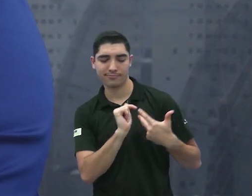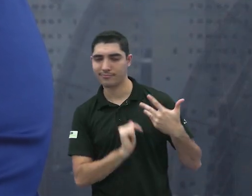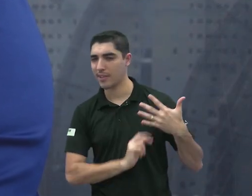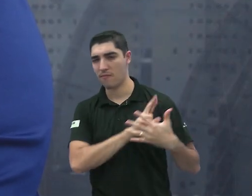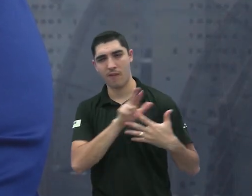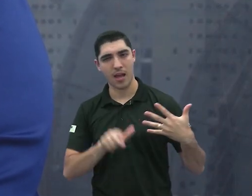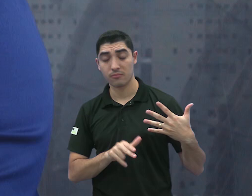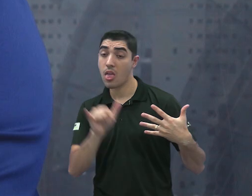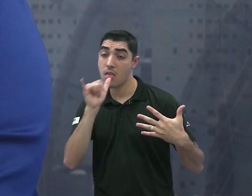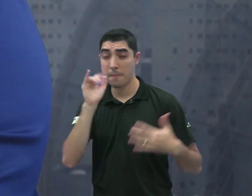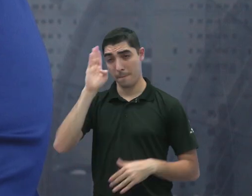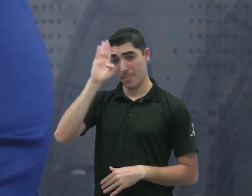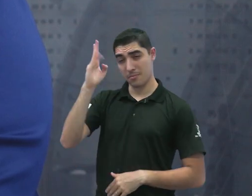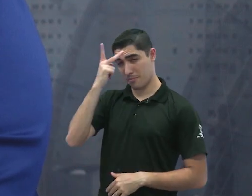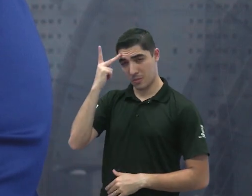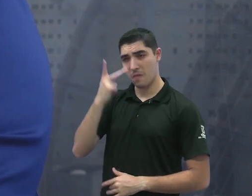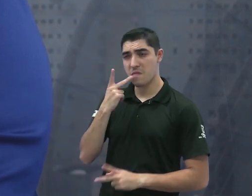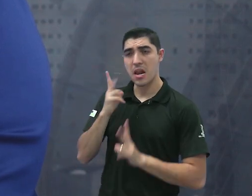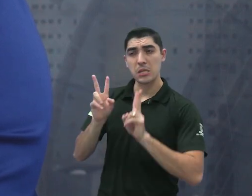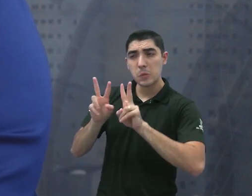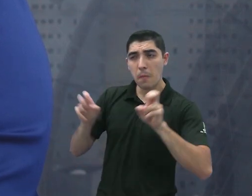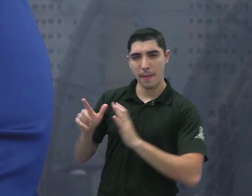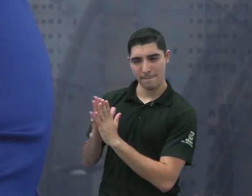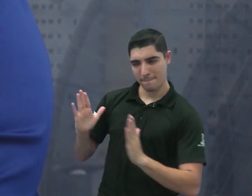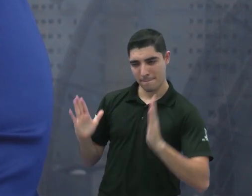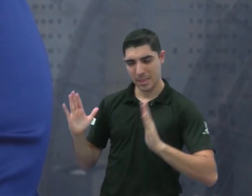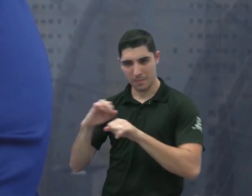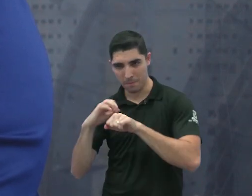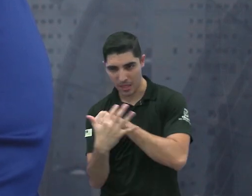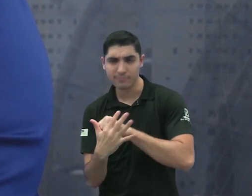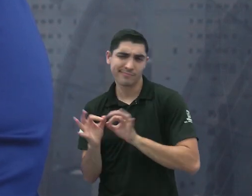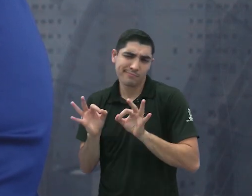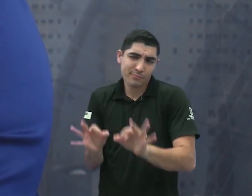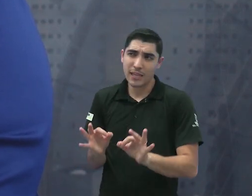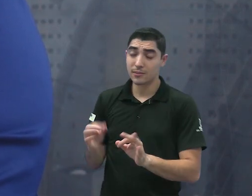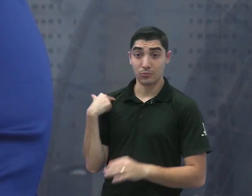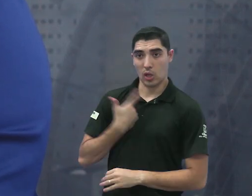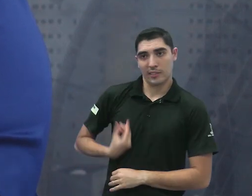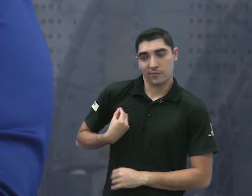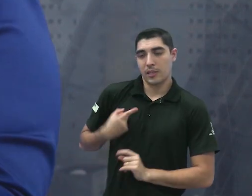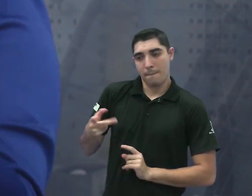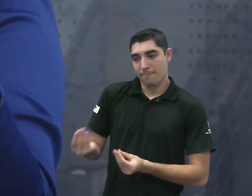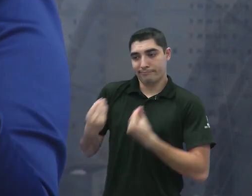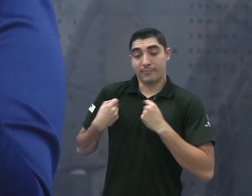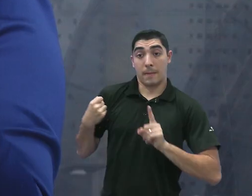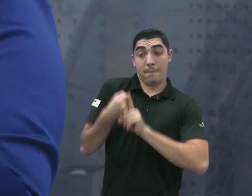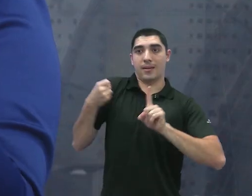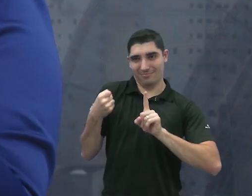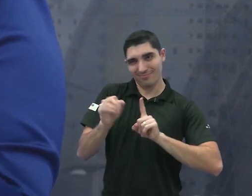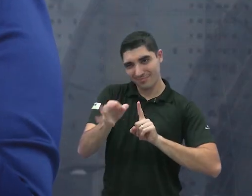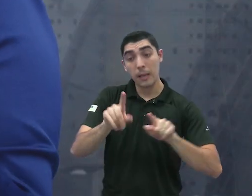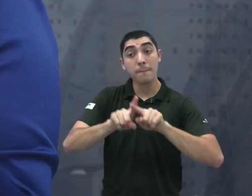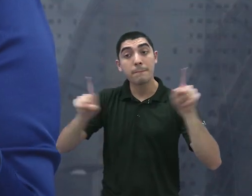questão da pandemia, né, que o período pandêmico foi, de fato, algo que impactou a vida de todos nós, mas a questão